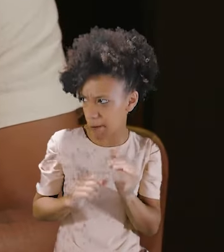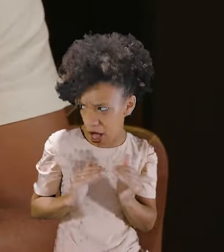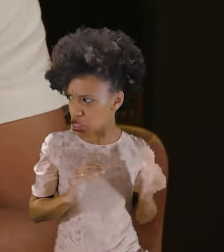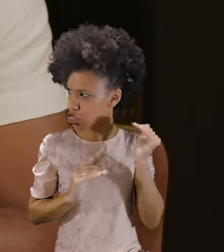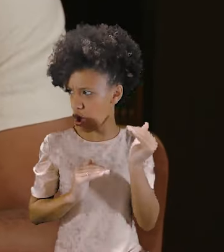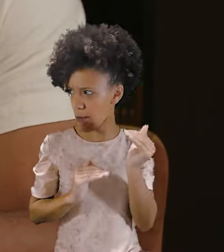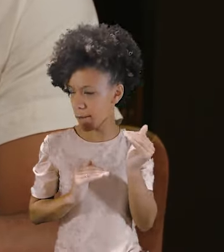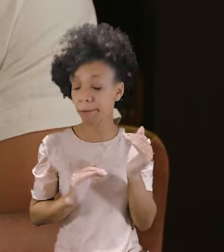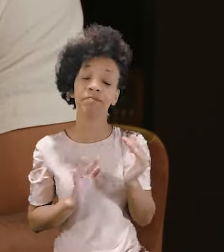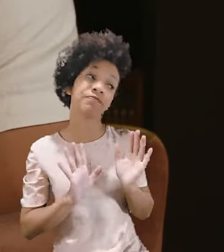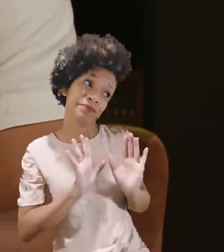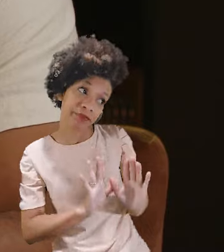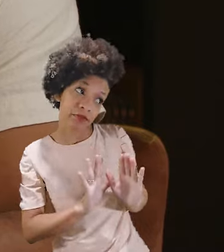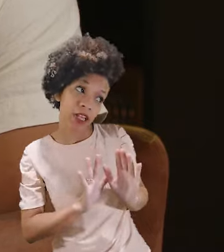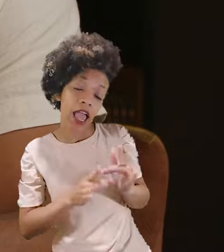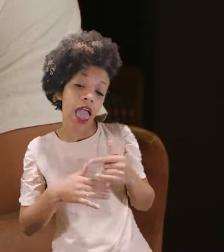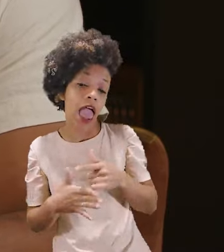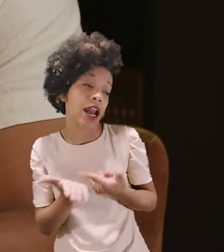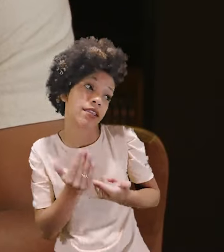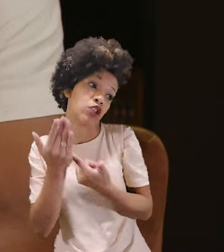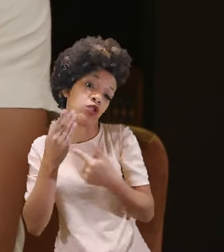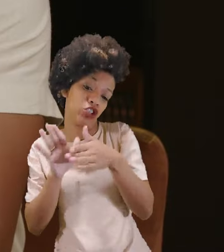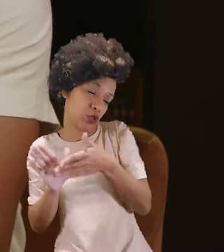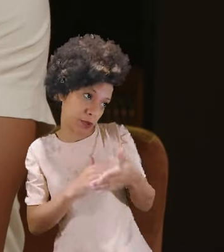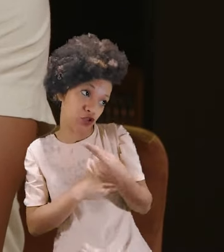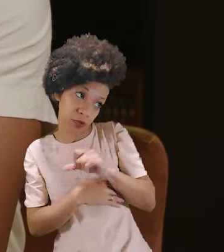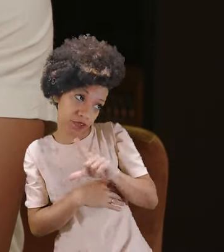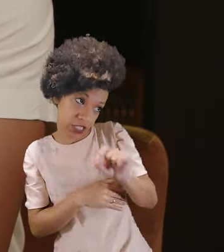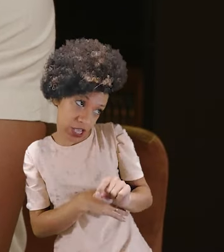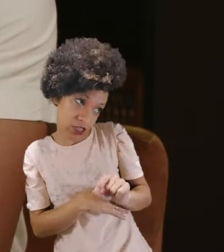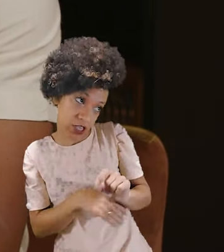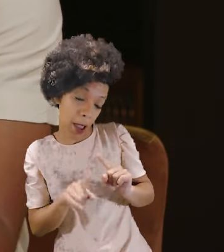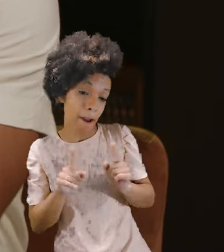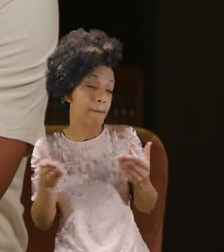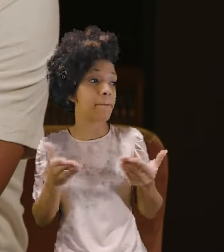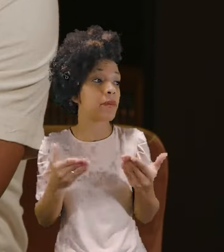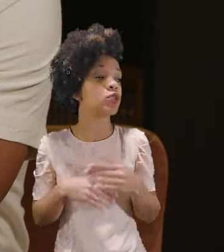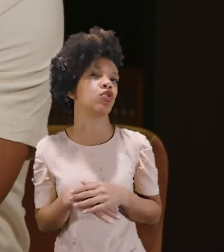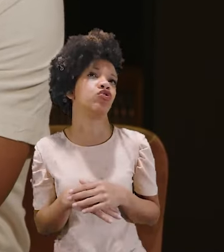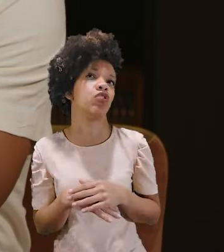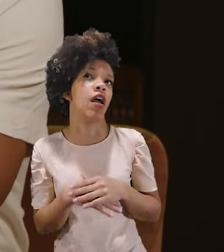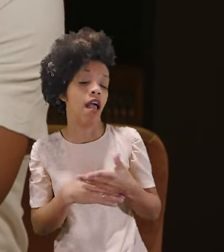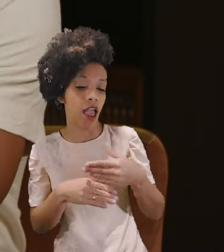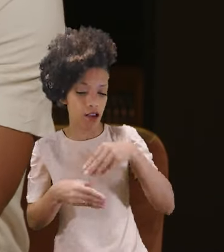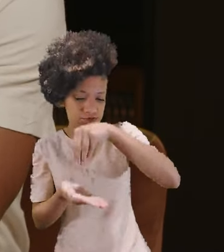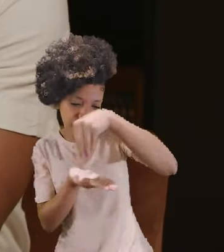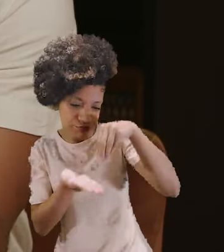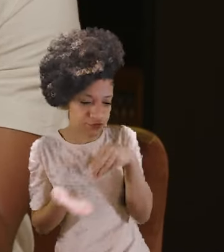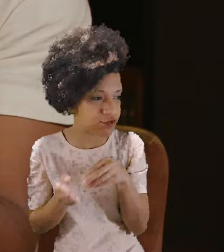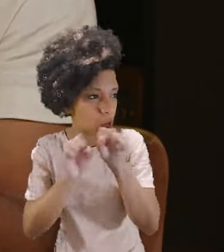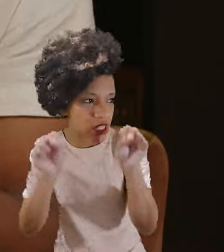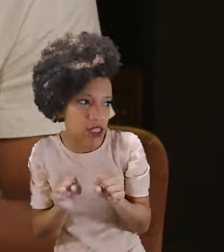Então eu não sei mas acredito que era tecnologia do momento que os membros eram mais retos então assim Dias Lemos eles são mais boleadas assim a